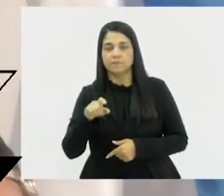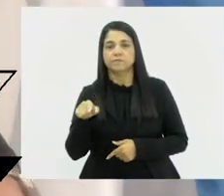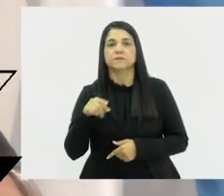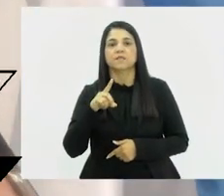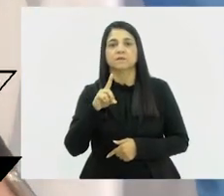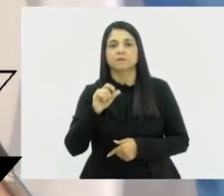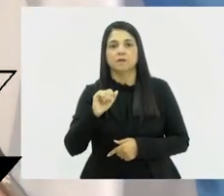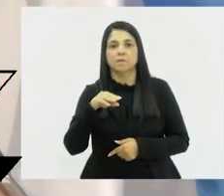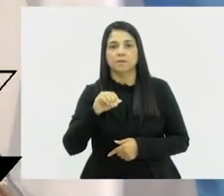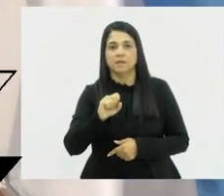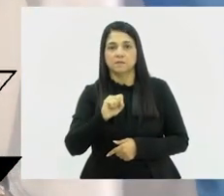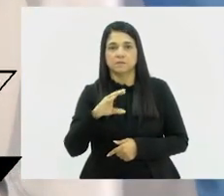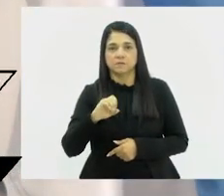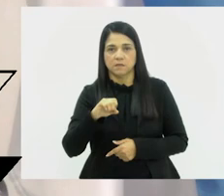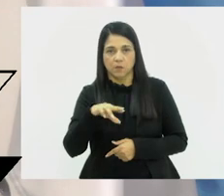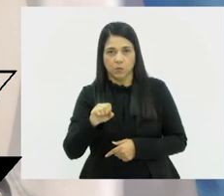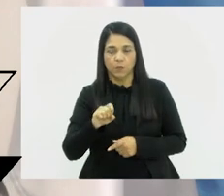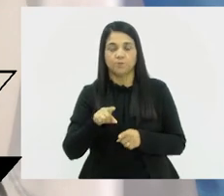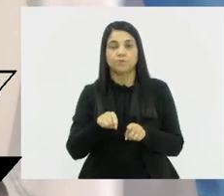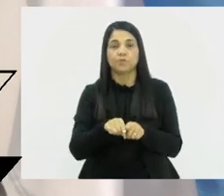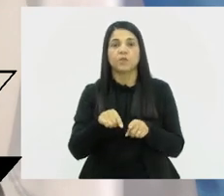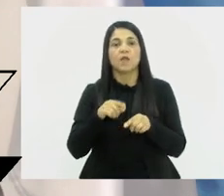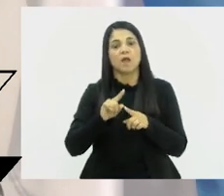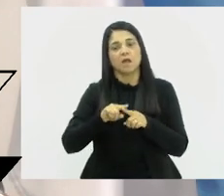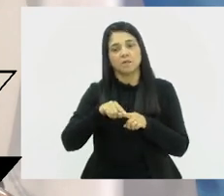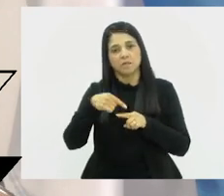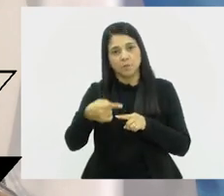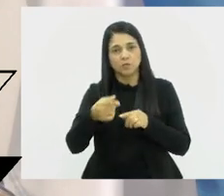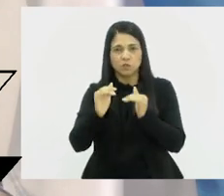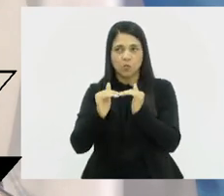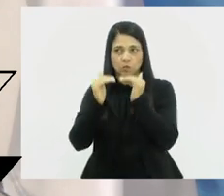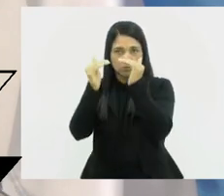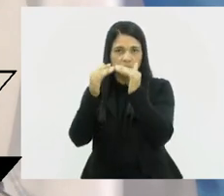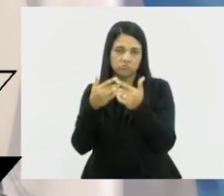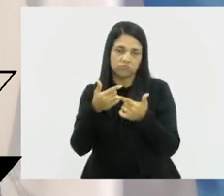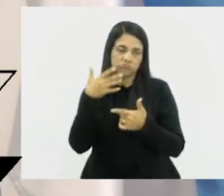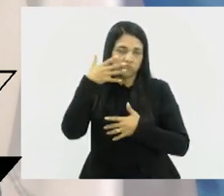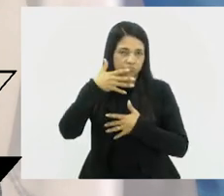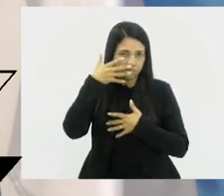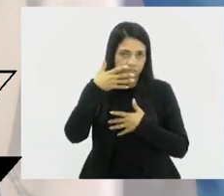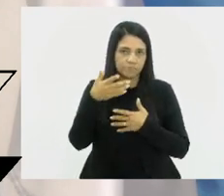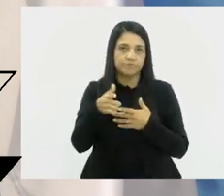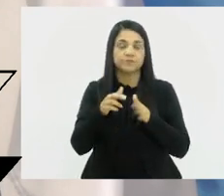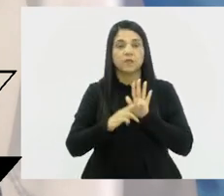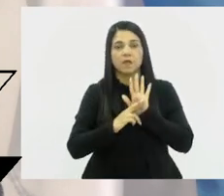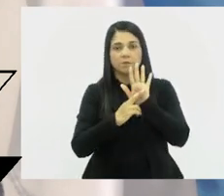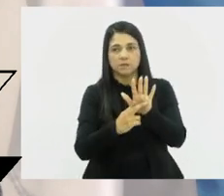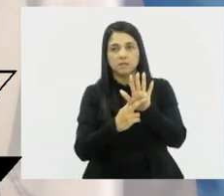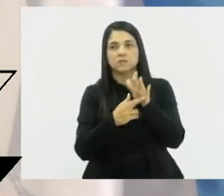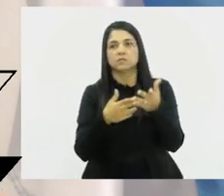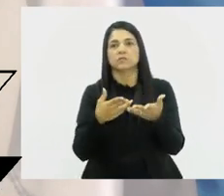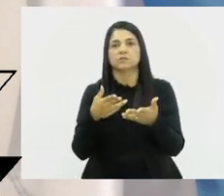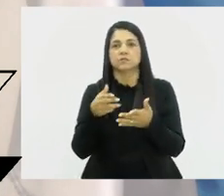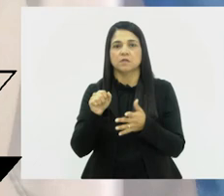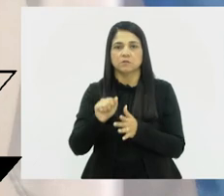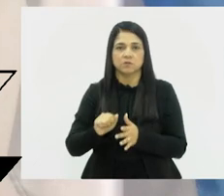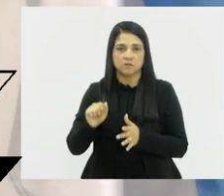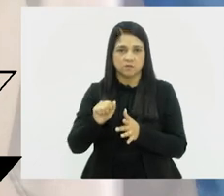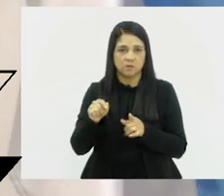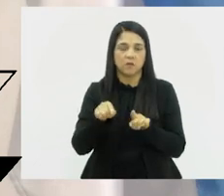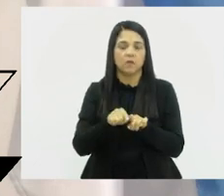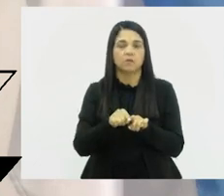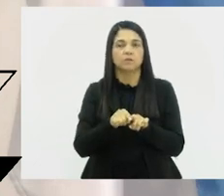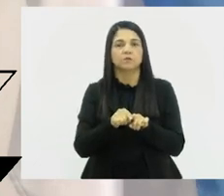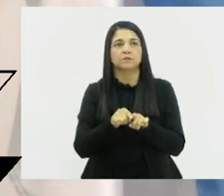etapa, a gente passa as demais autoridades que querem fazer uso da palavra e representações. E aí, na sequência, passo a